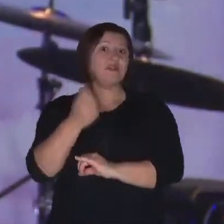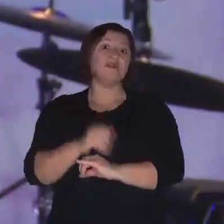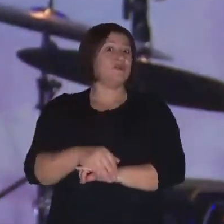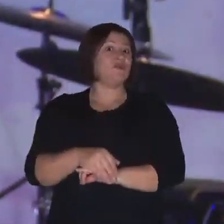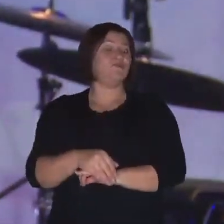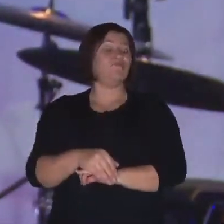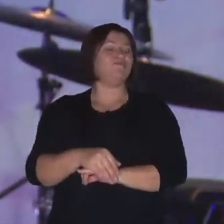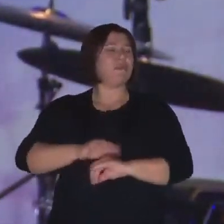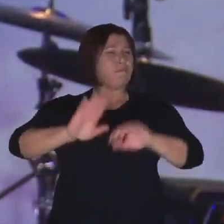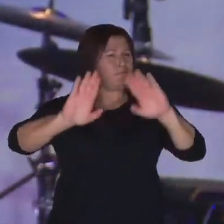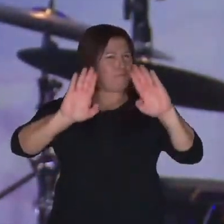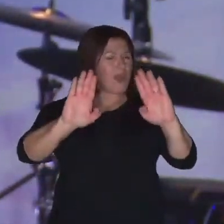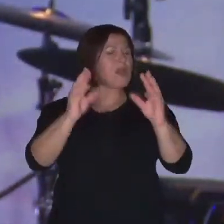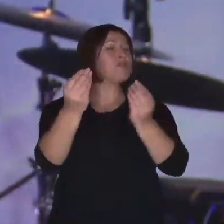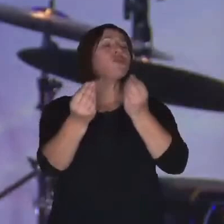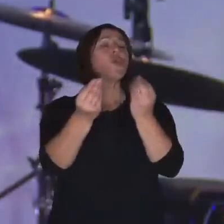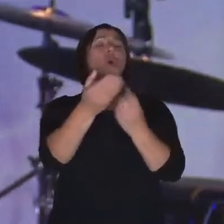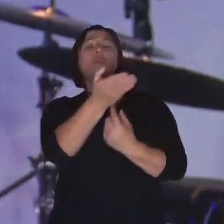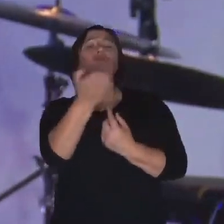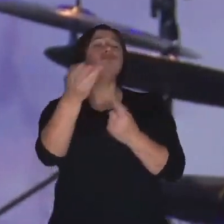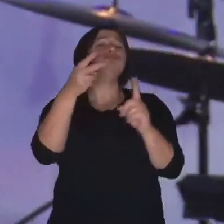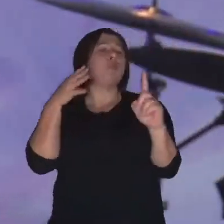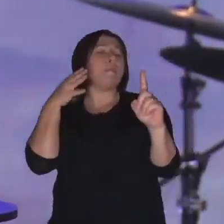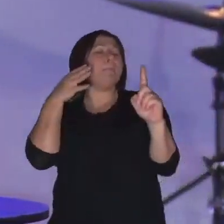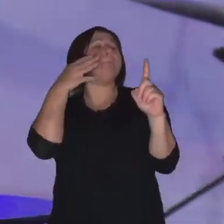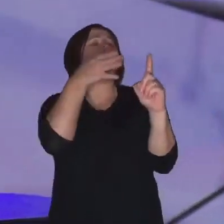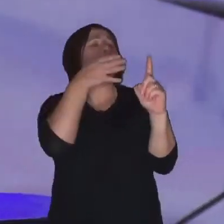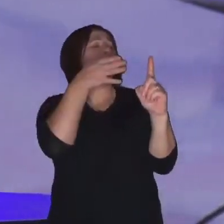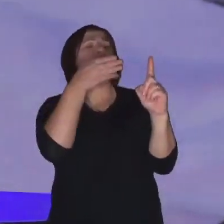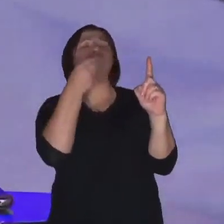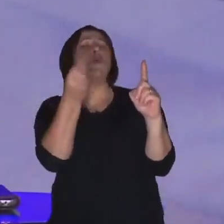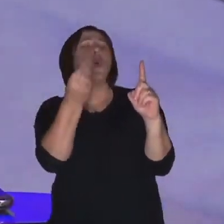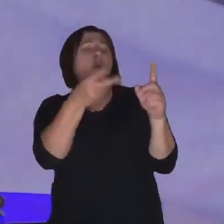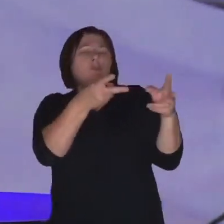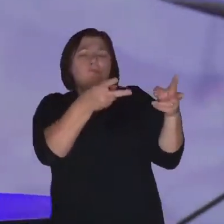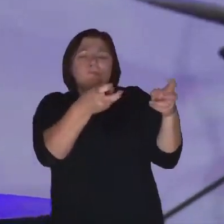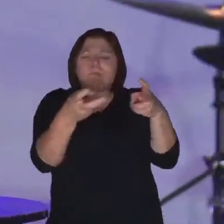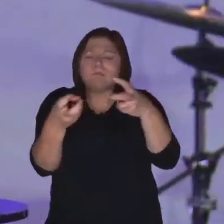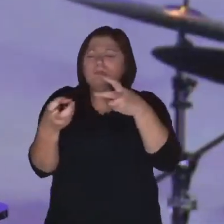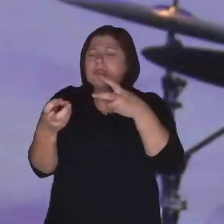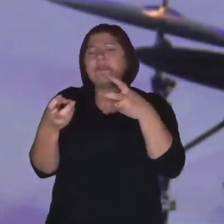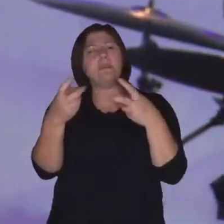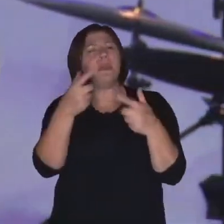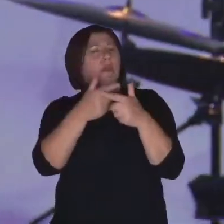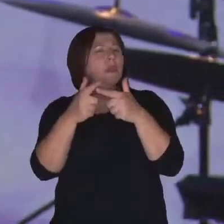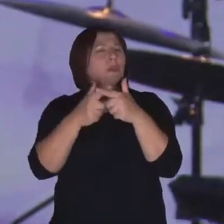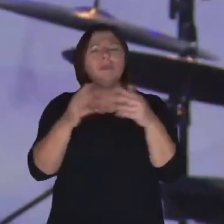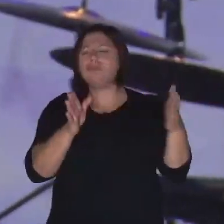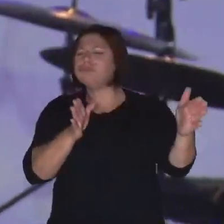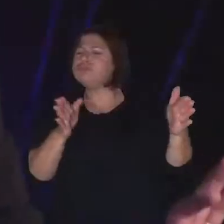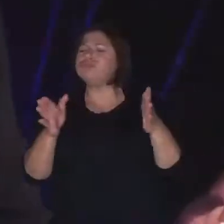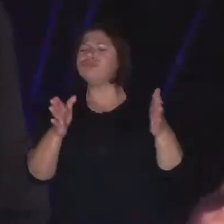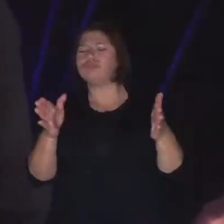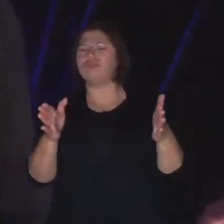O jeito pelo qual nós nos posicionamos na saída para a Babilônia, lá na Babilônia. Ei, nós não vamos nos render a Nabucodonosor.